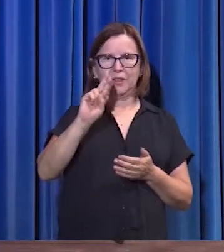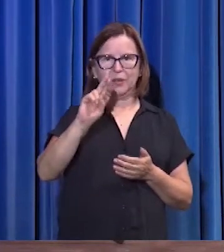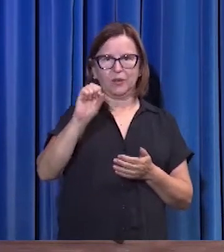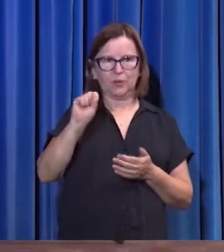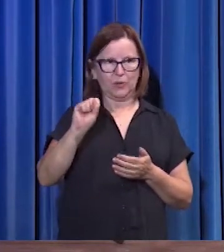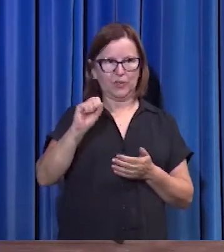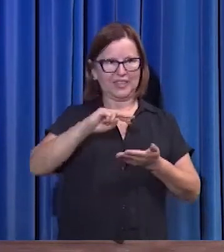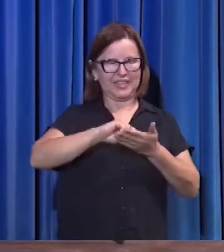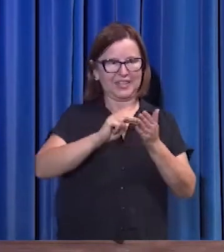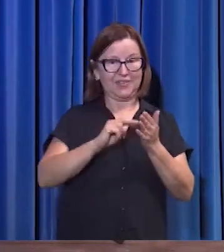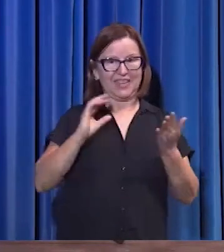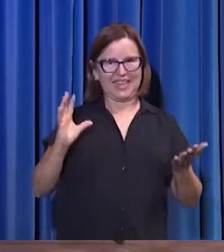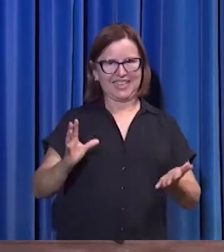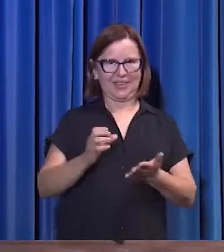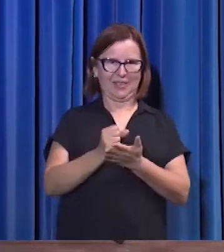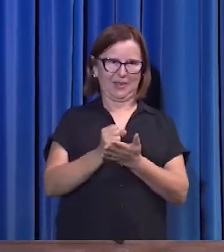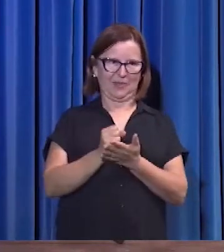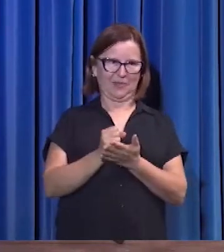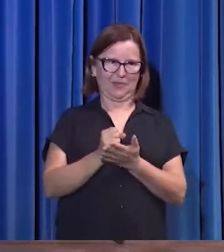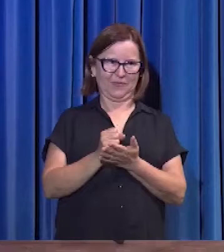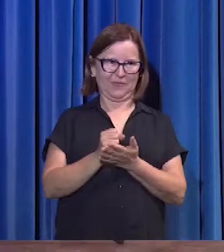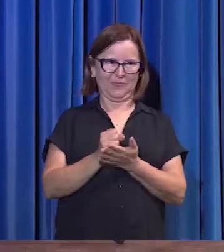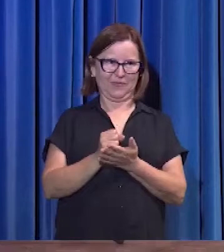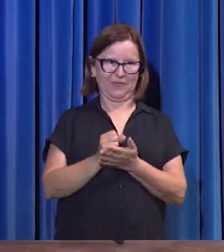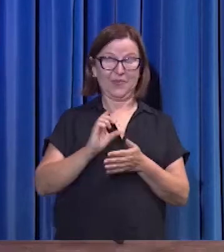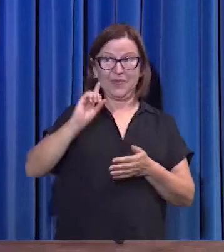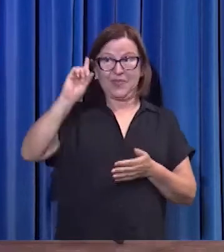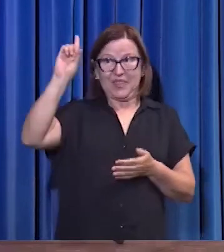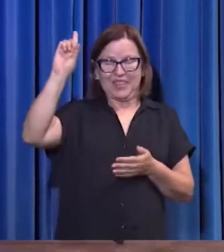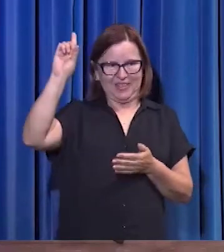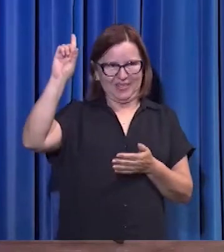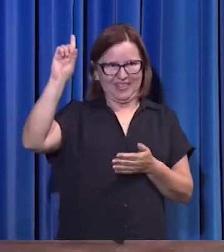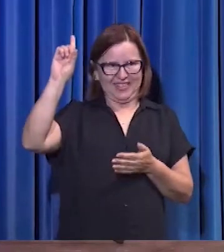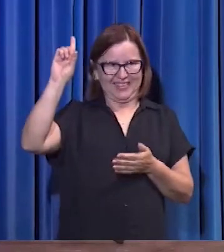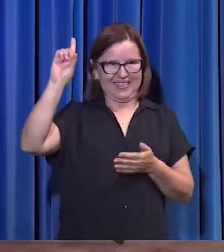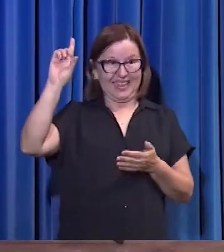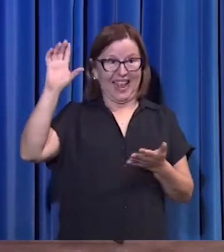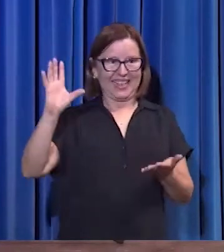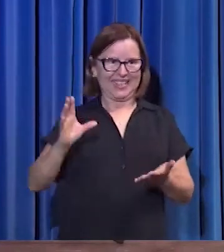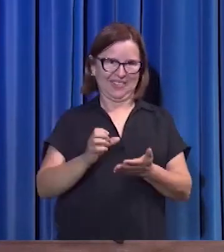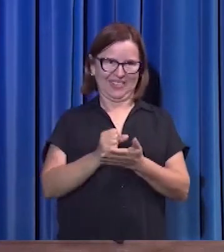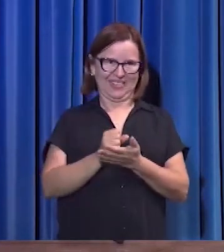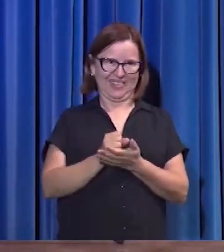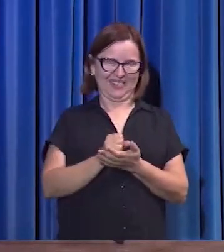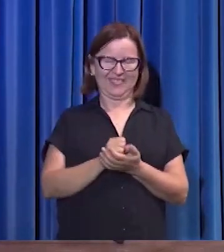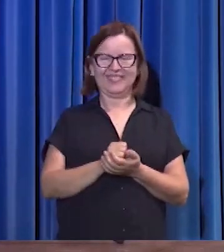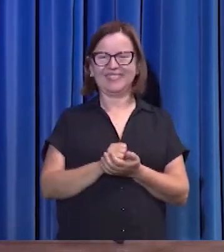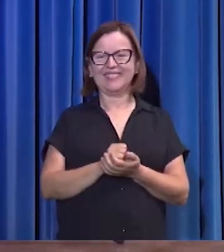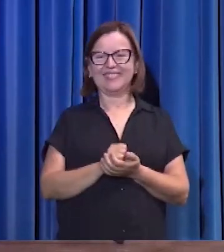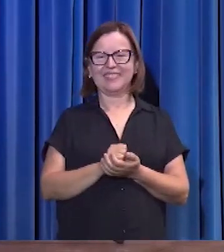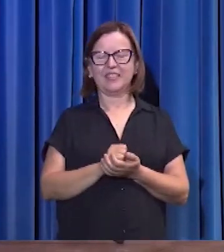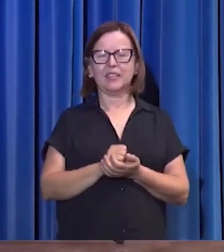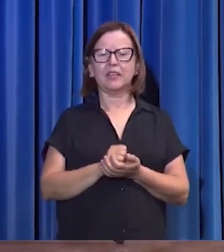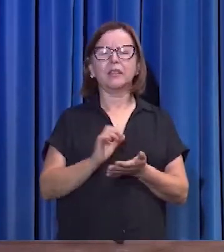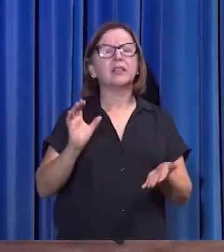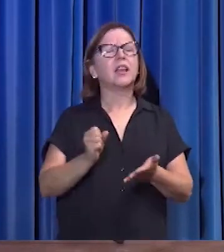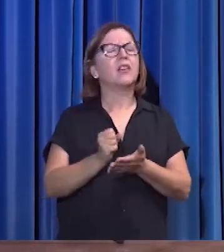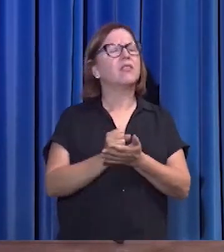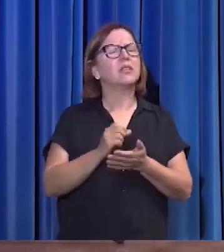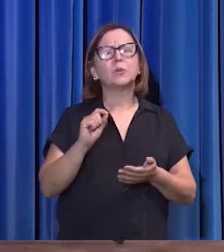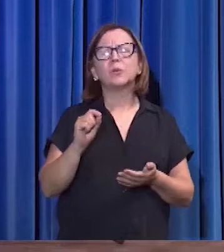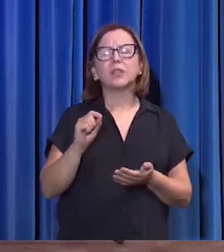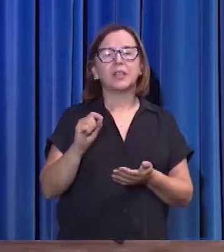salvação. Eu sou a salvação. Salvação de quê?